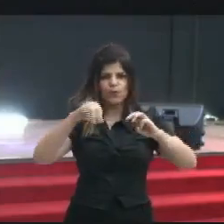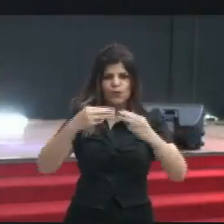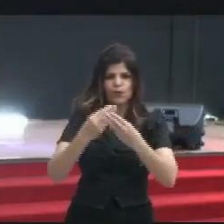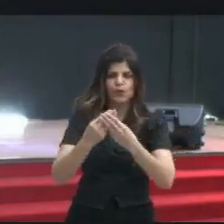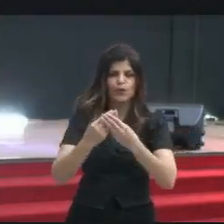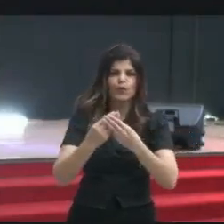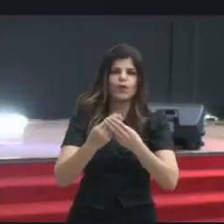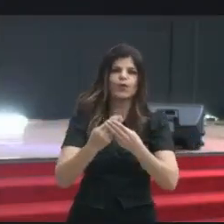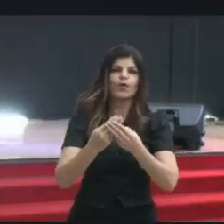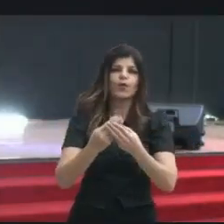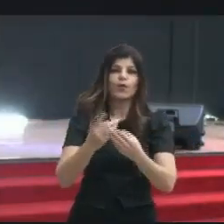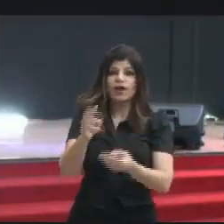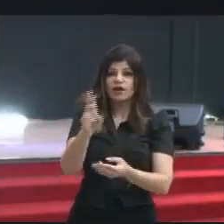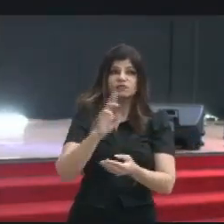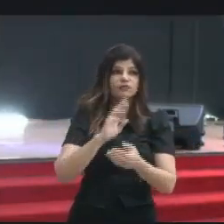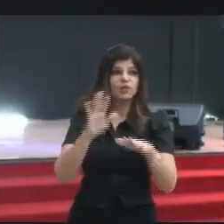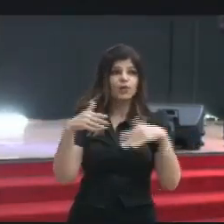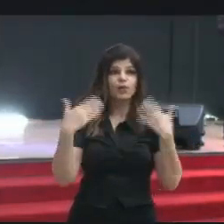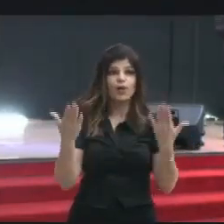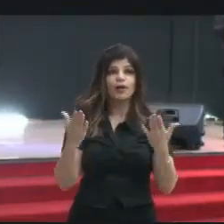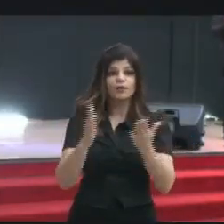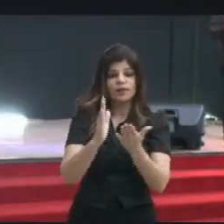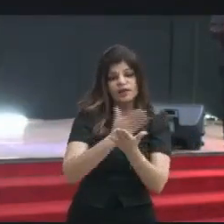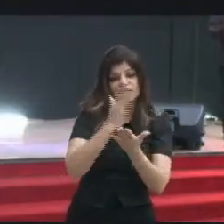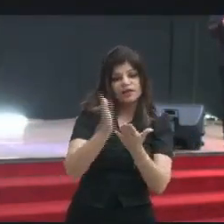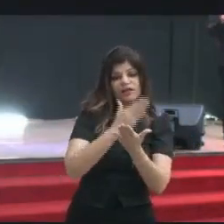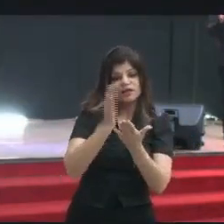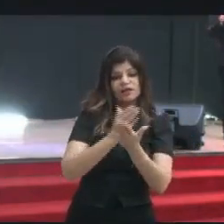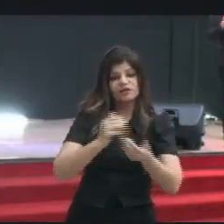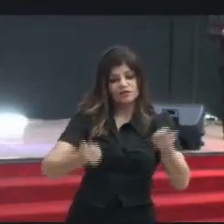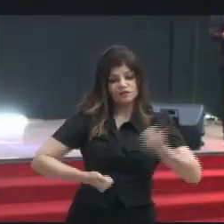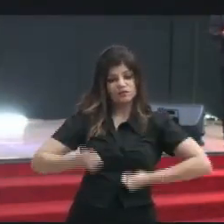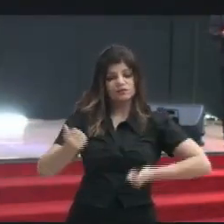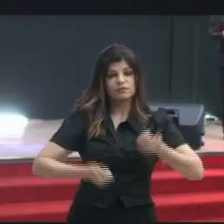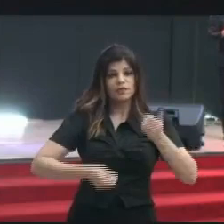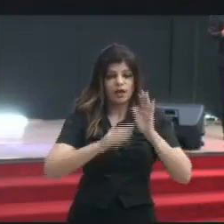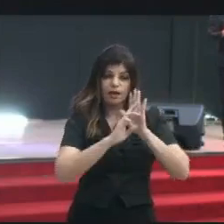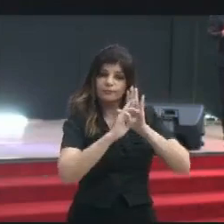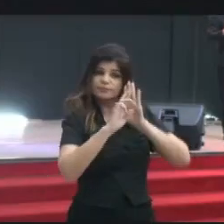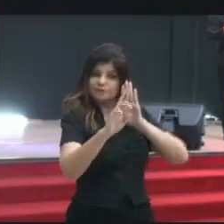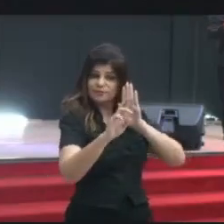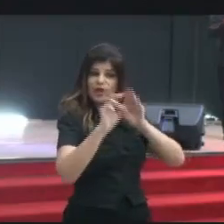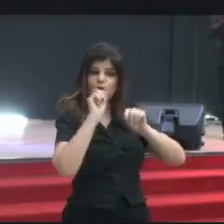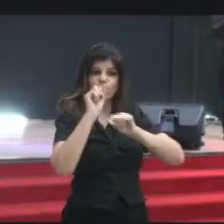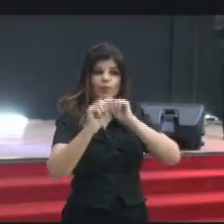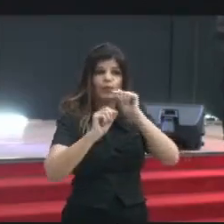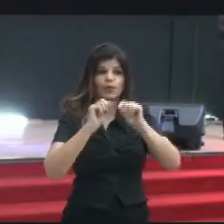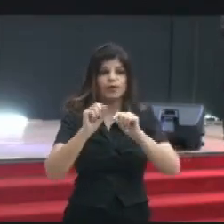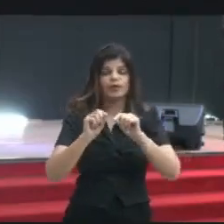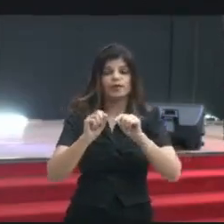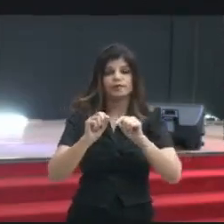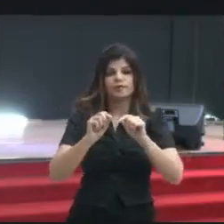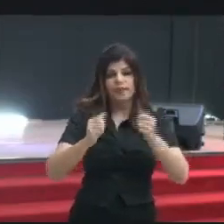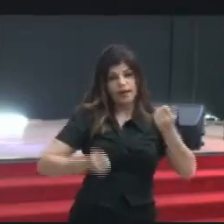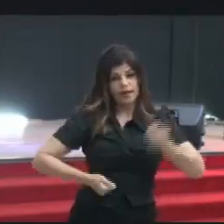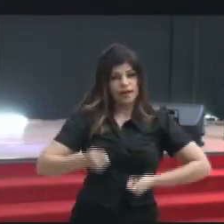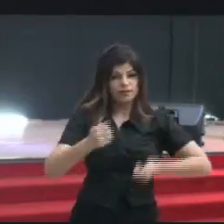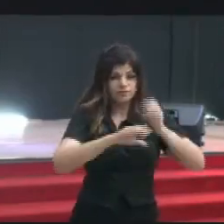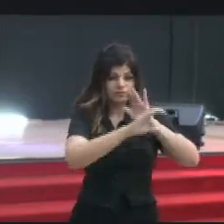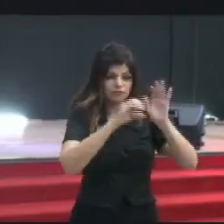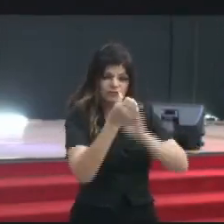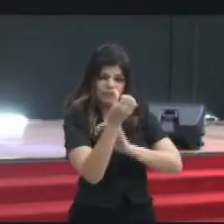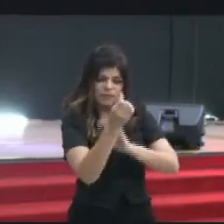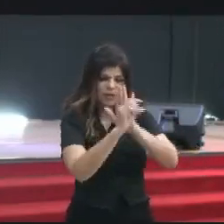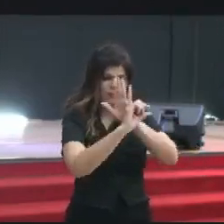igreja? O próprio livro de Atos dos Apóstolos responde. Quando Atos capítulo